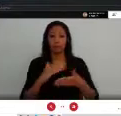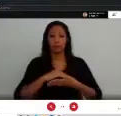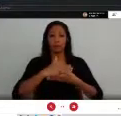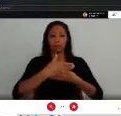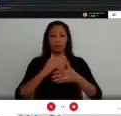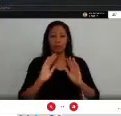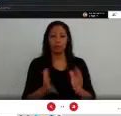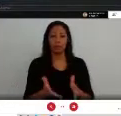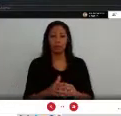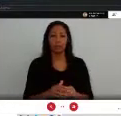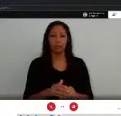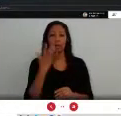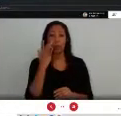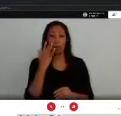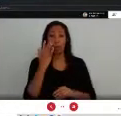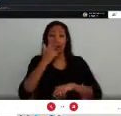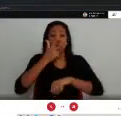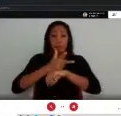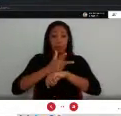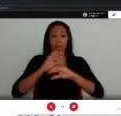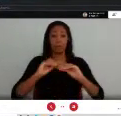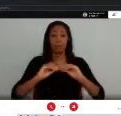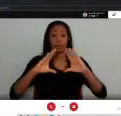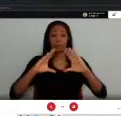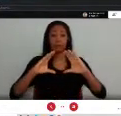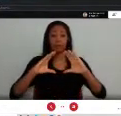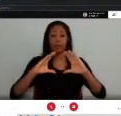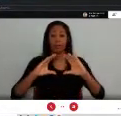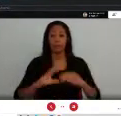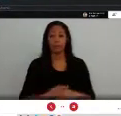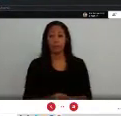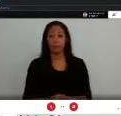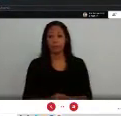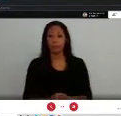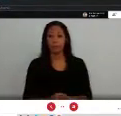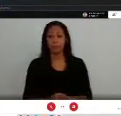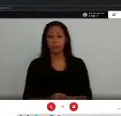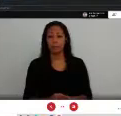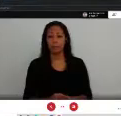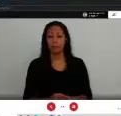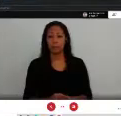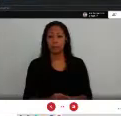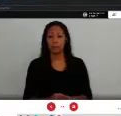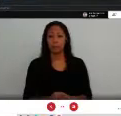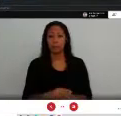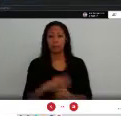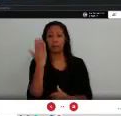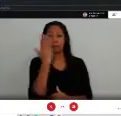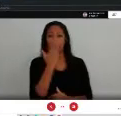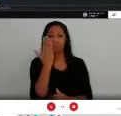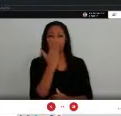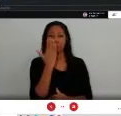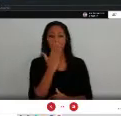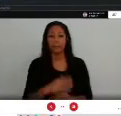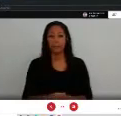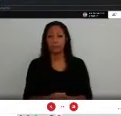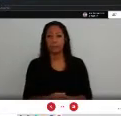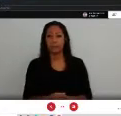Não, liberar a câmera, eu acho, não? Já está liberada também. Então libera a câmera, que não tá, você não está aparecendo. A gente não está aparecendo,